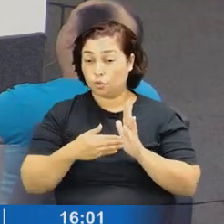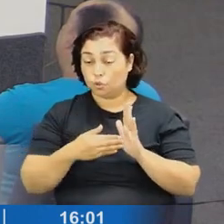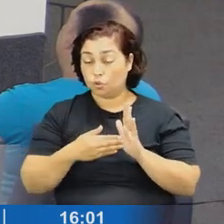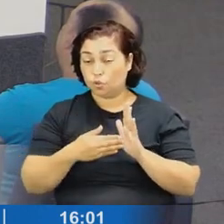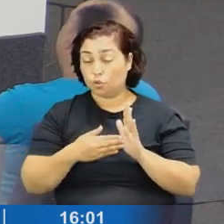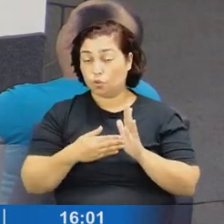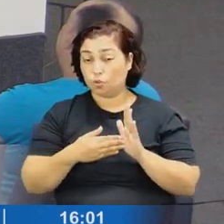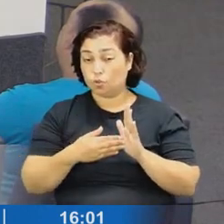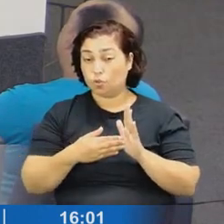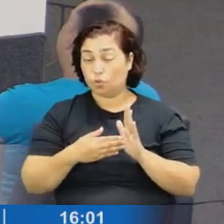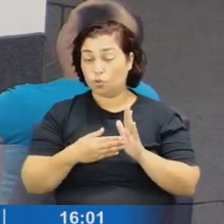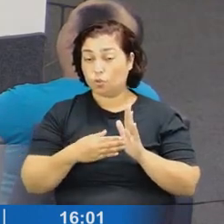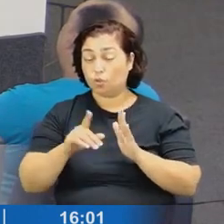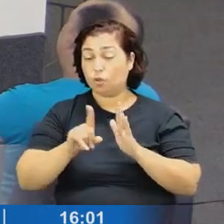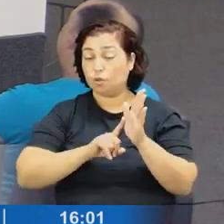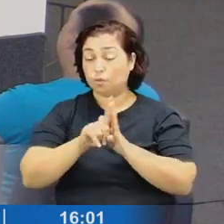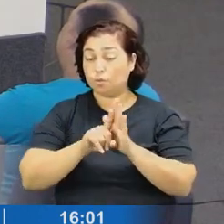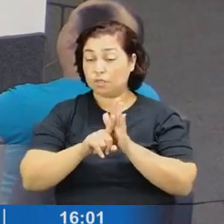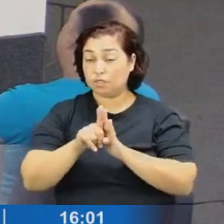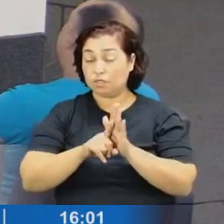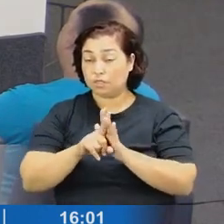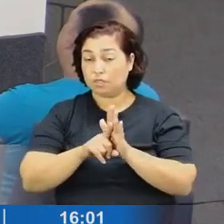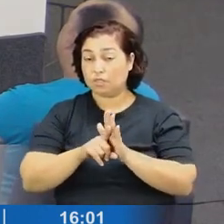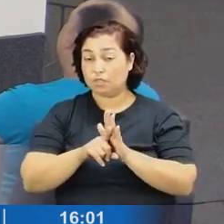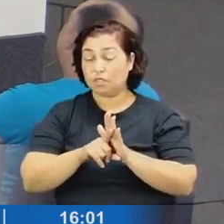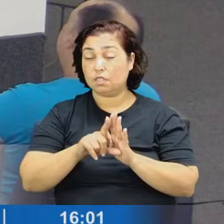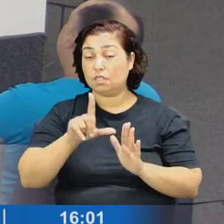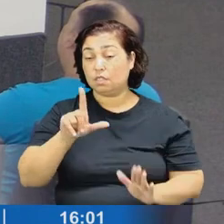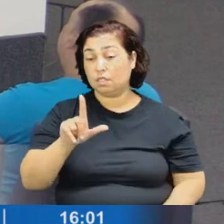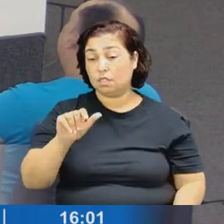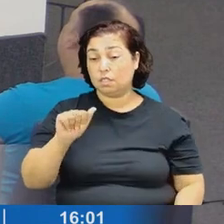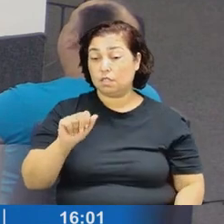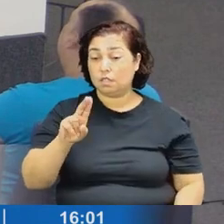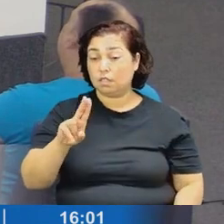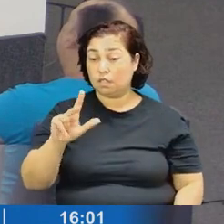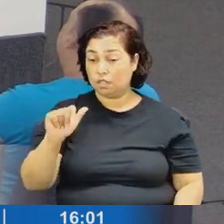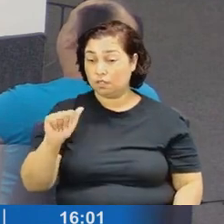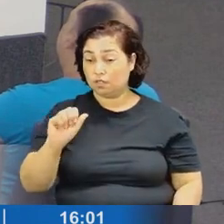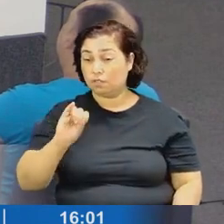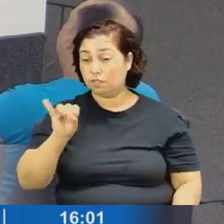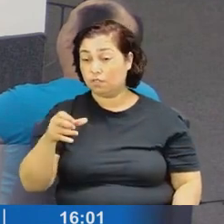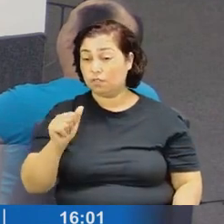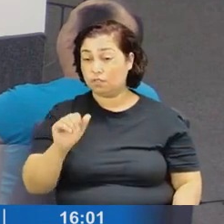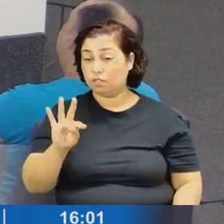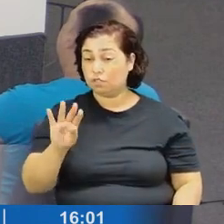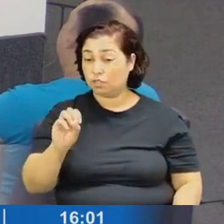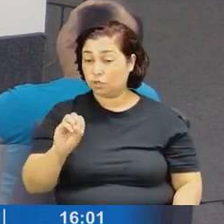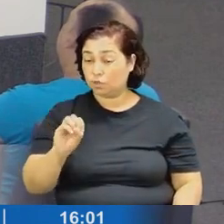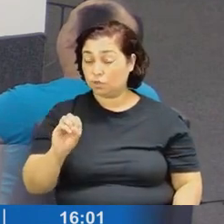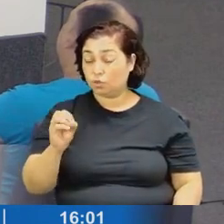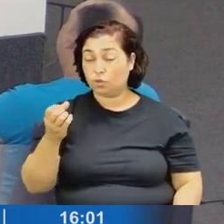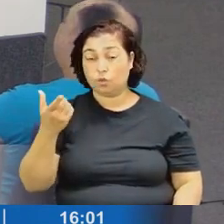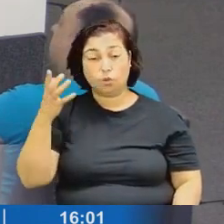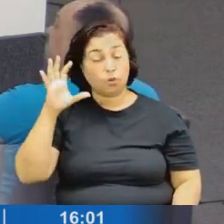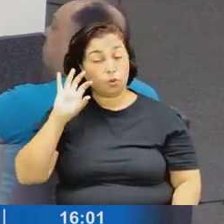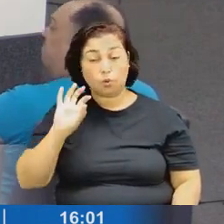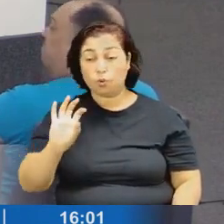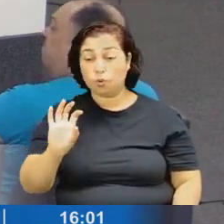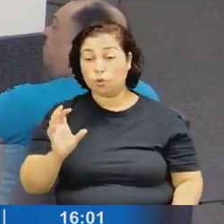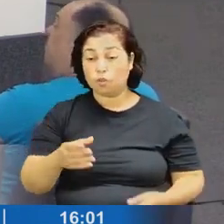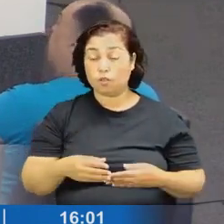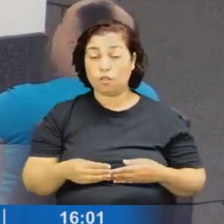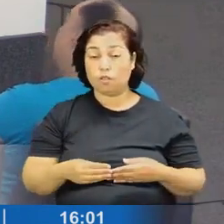levantou não aconteceu isso é técnico não é não tô indo para o lado de um ou de outro até que tem crianças hoje achando que